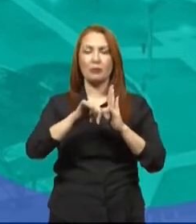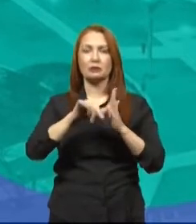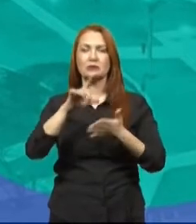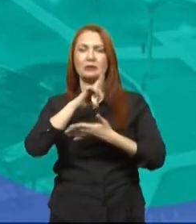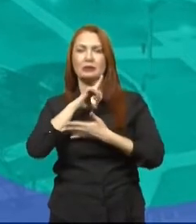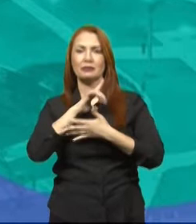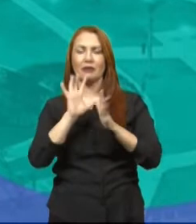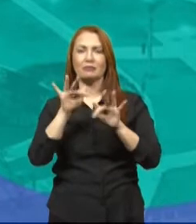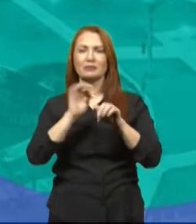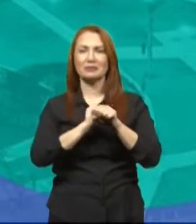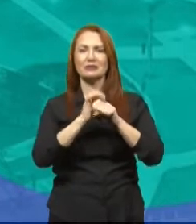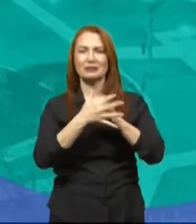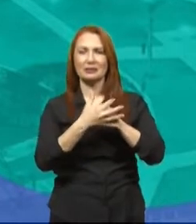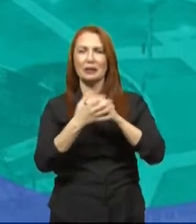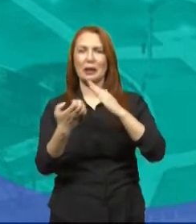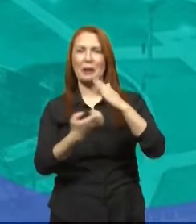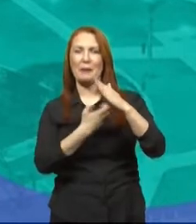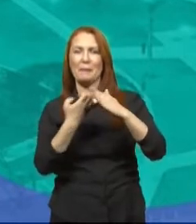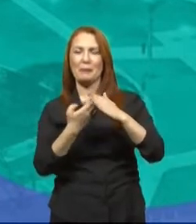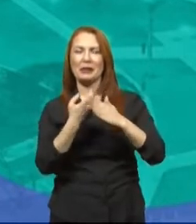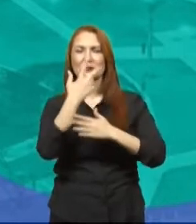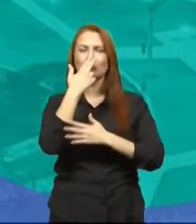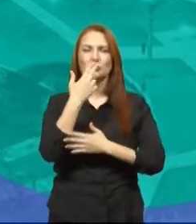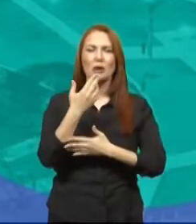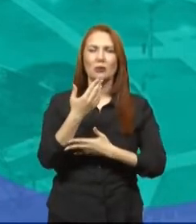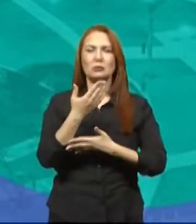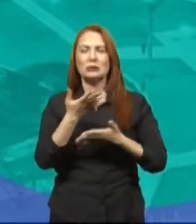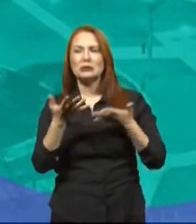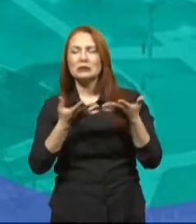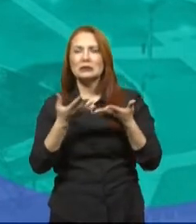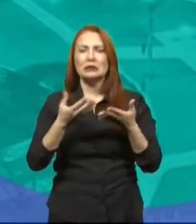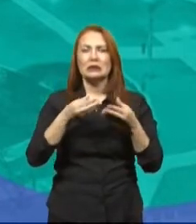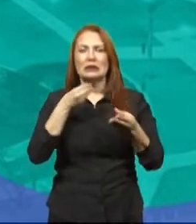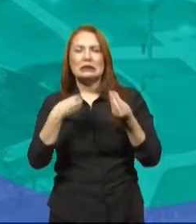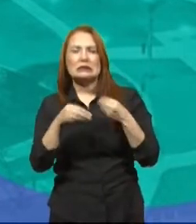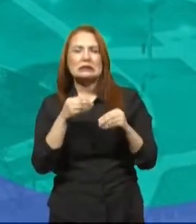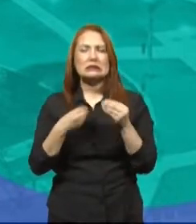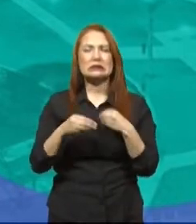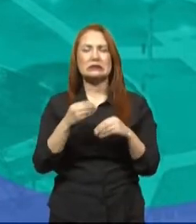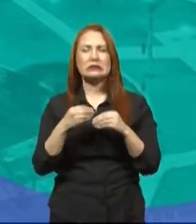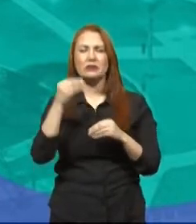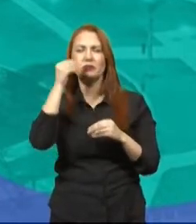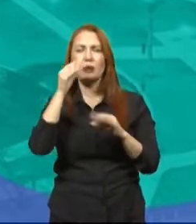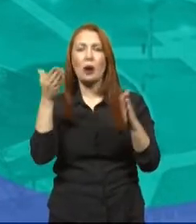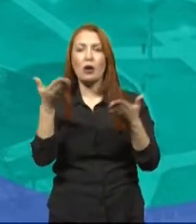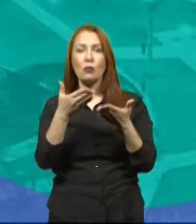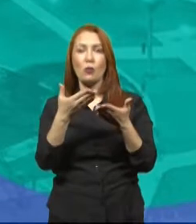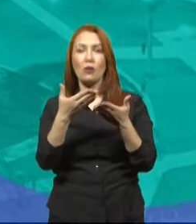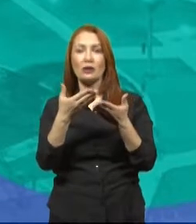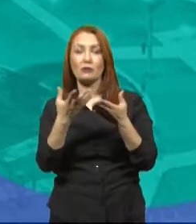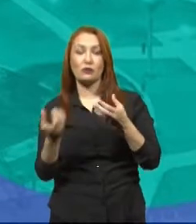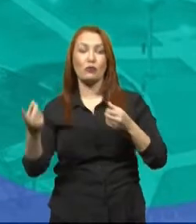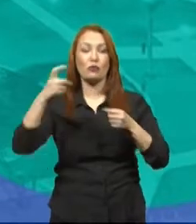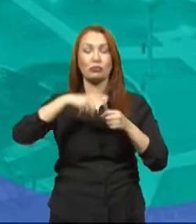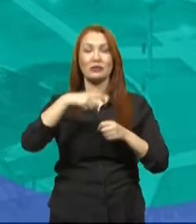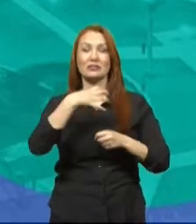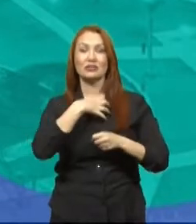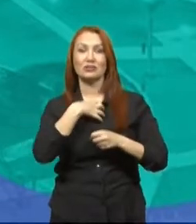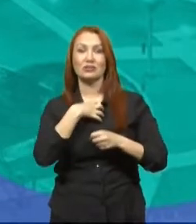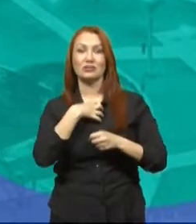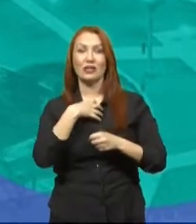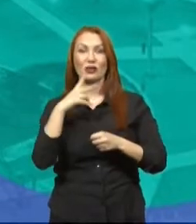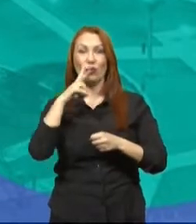que tiveram a capacidade de se organizar nesse momento vão ressurgir de maneira muito forte com o advento da implementação das redes. Eu acho que há